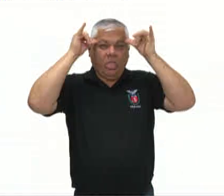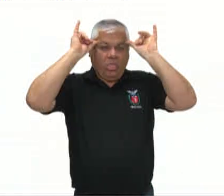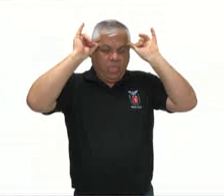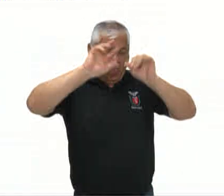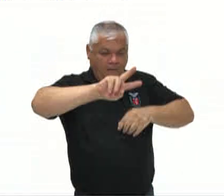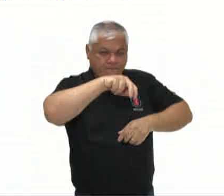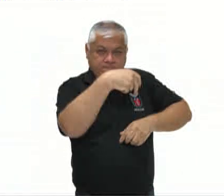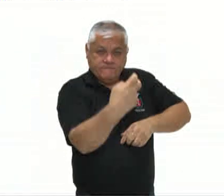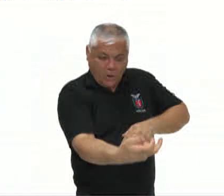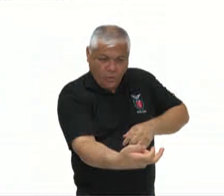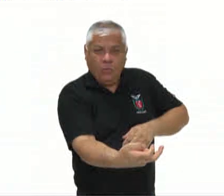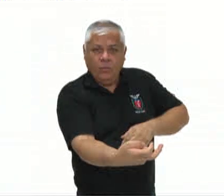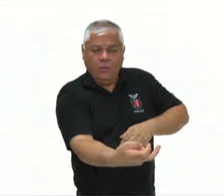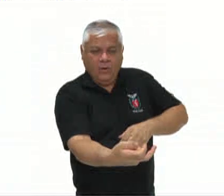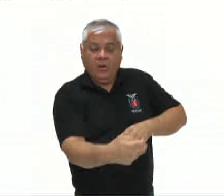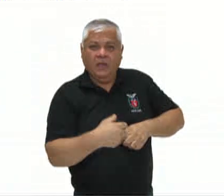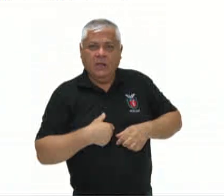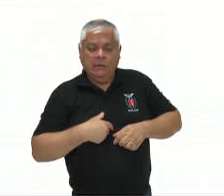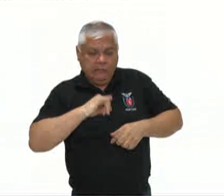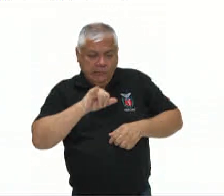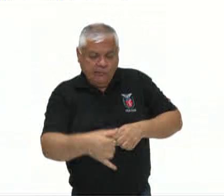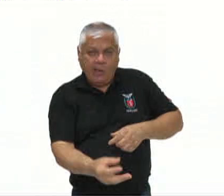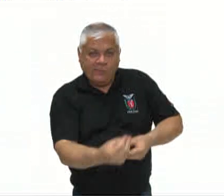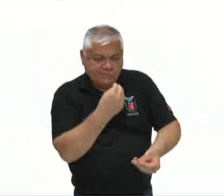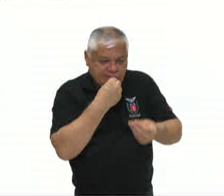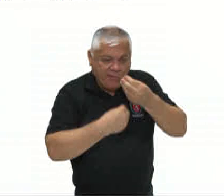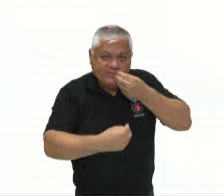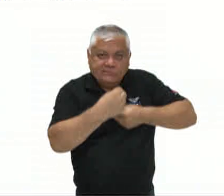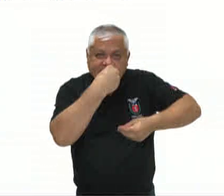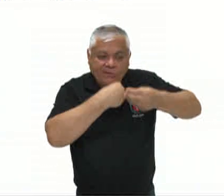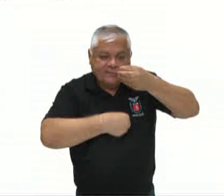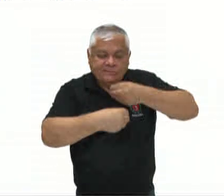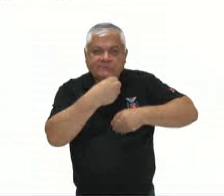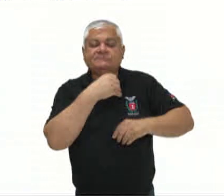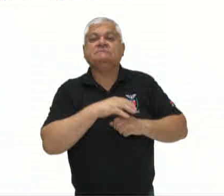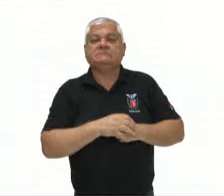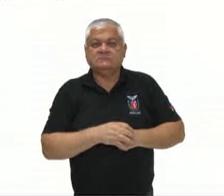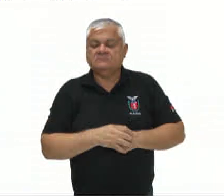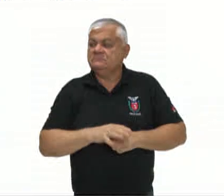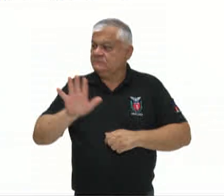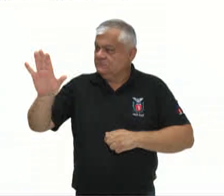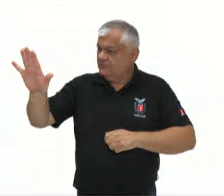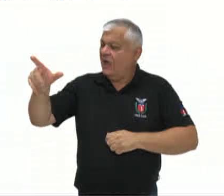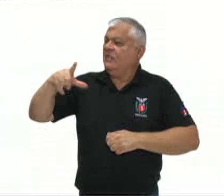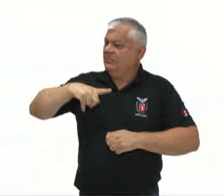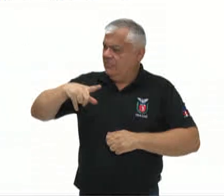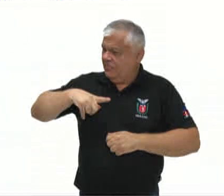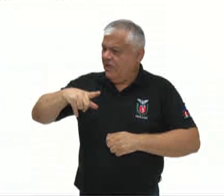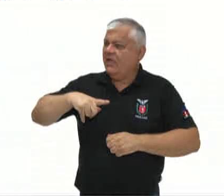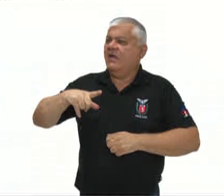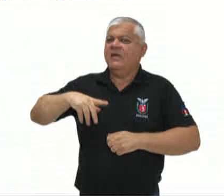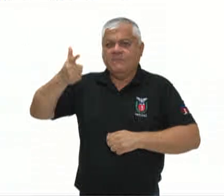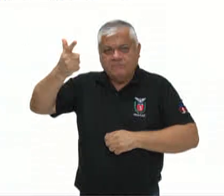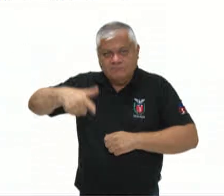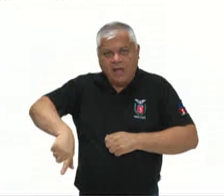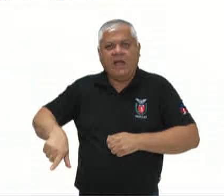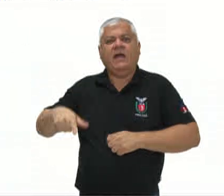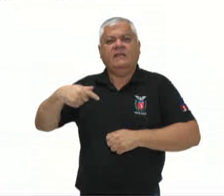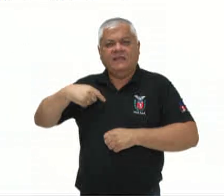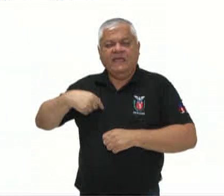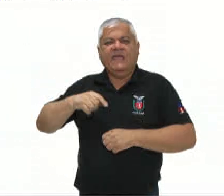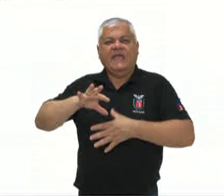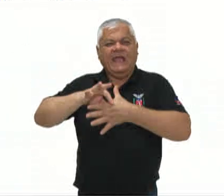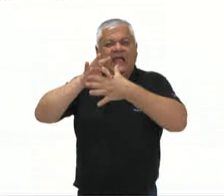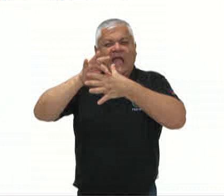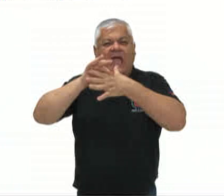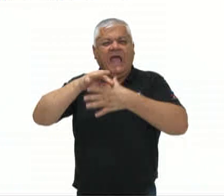mal dos chifres. Por isso não, aí nas cargas eu tenho um resto de criação salgada que dá para